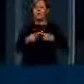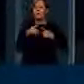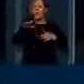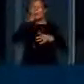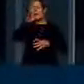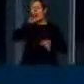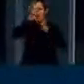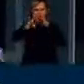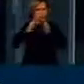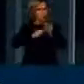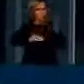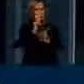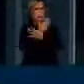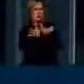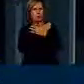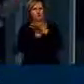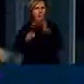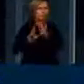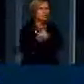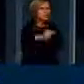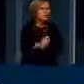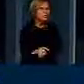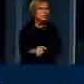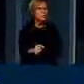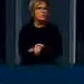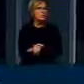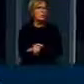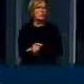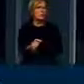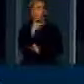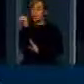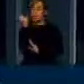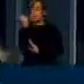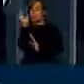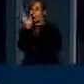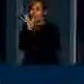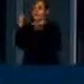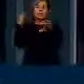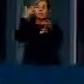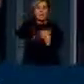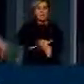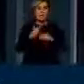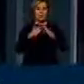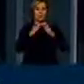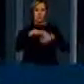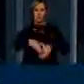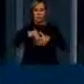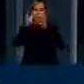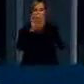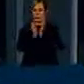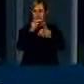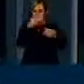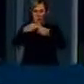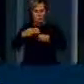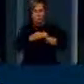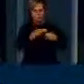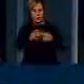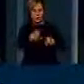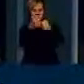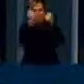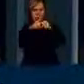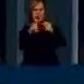era maltratado. A última operação que teve, senhor presidente, eles entraram nas casas dos líderes lá do município e